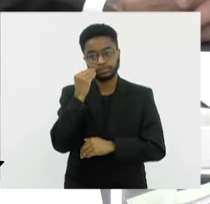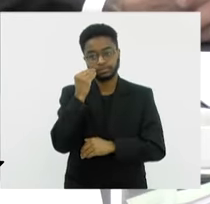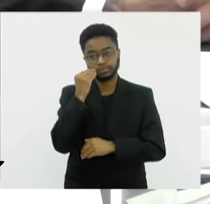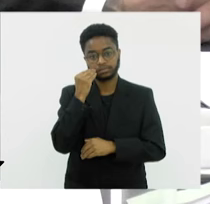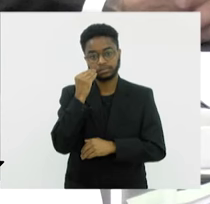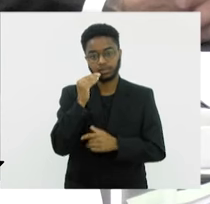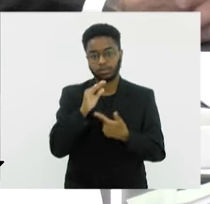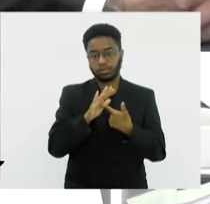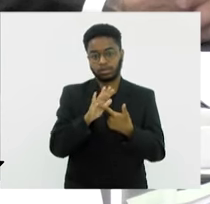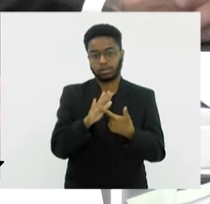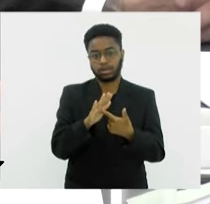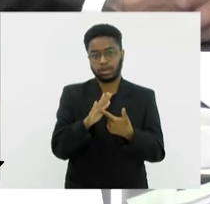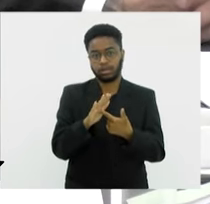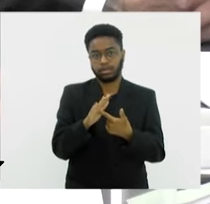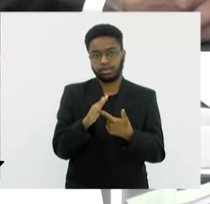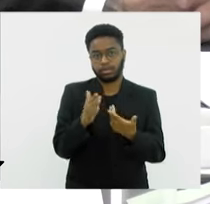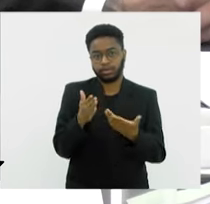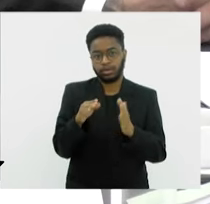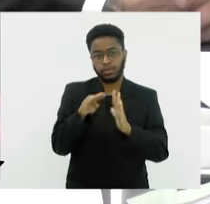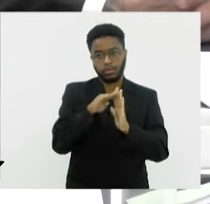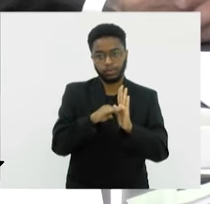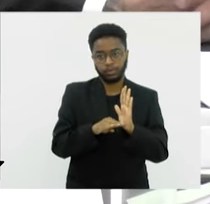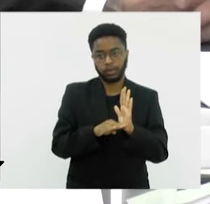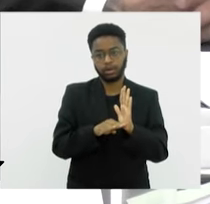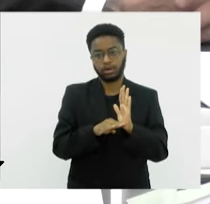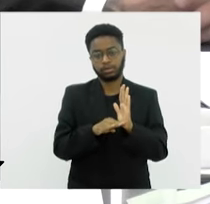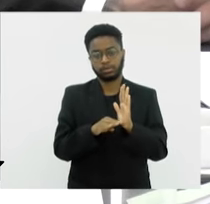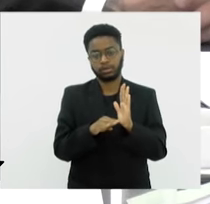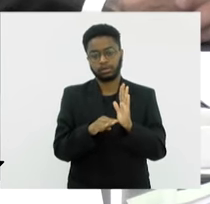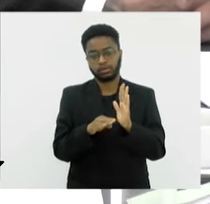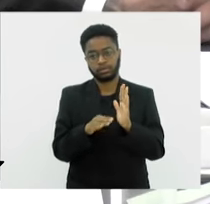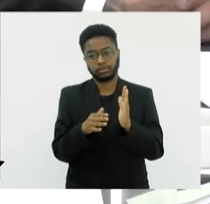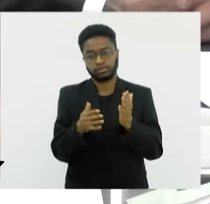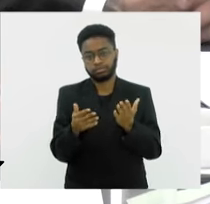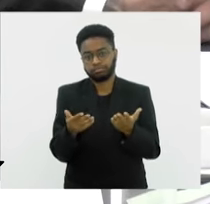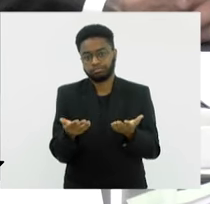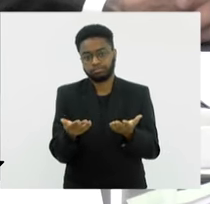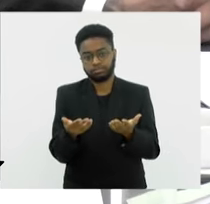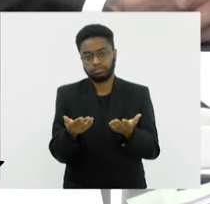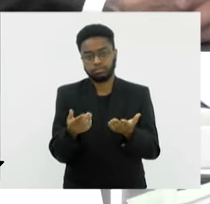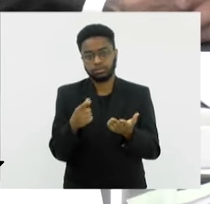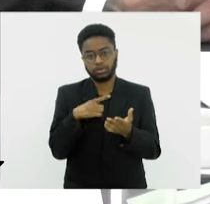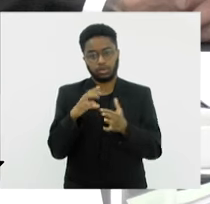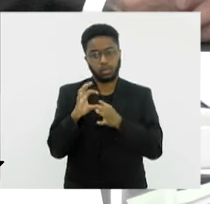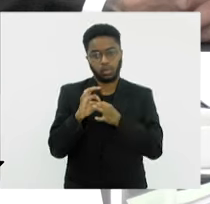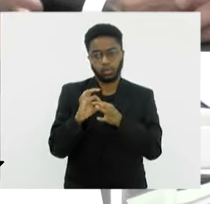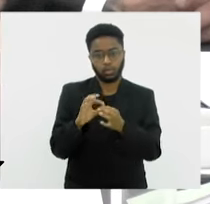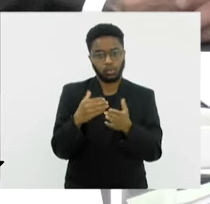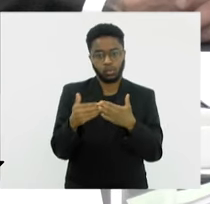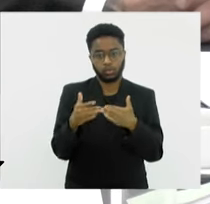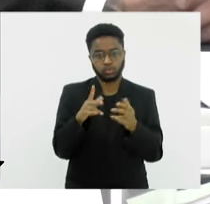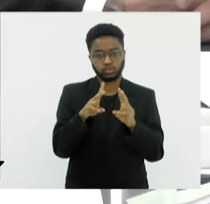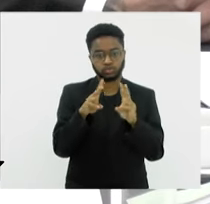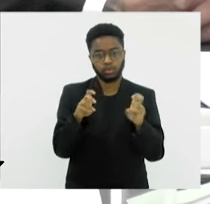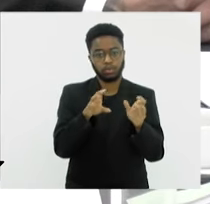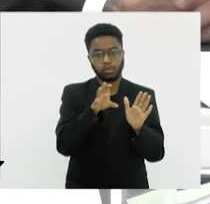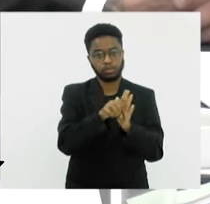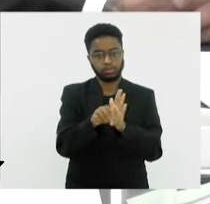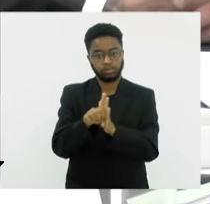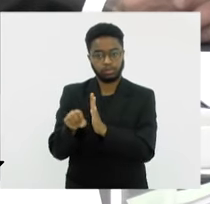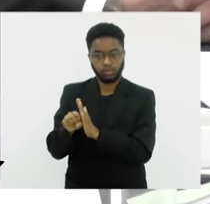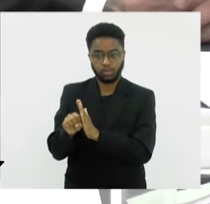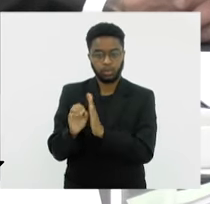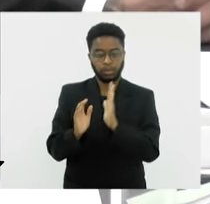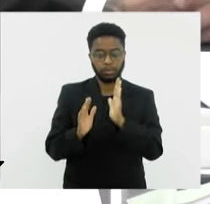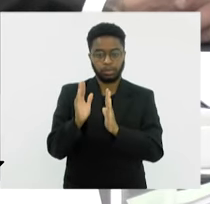recente, fazer um programa, alguém de direita, fazer um programa, em que contexto for, sobre a roubalheira do governo